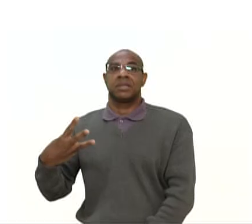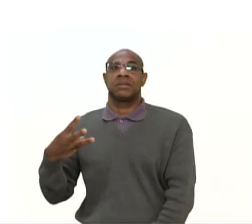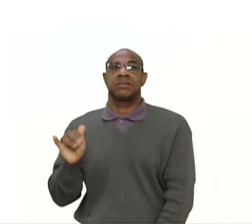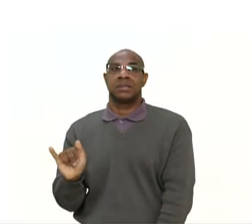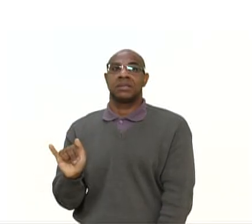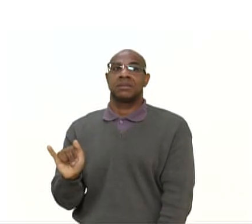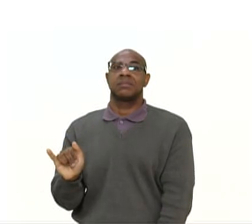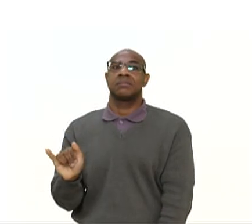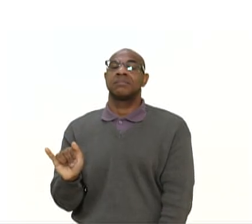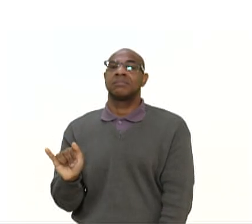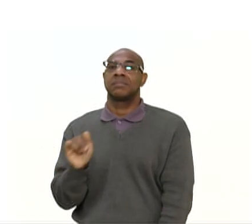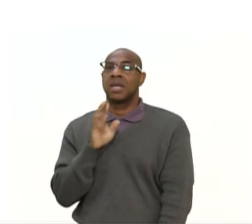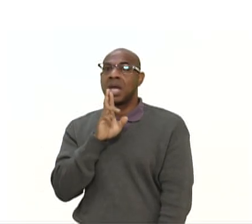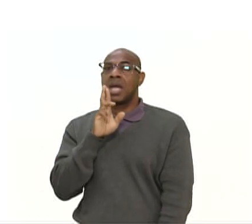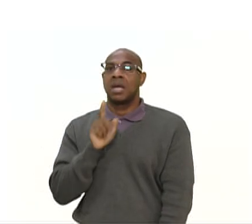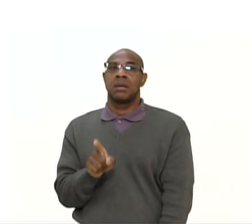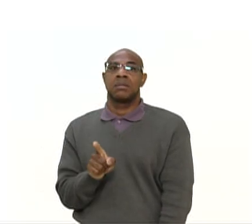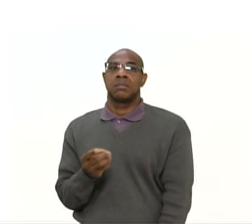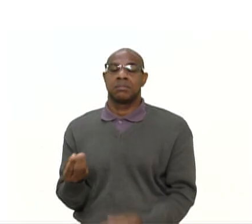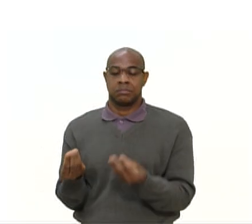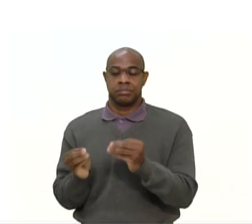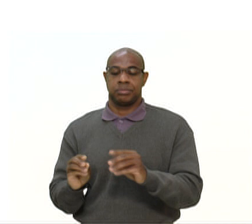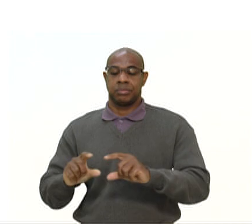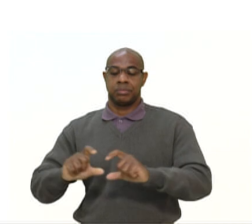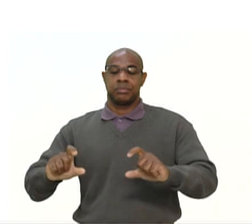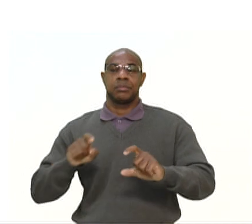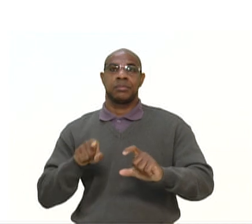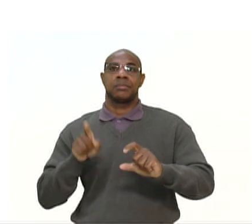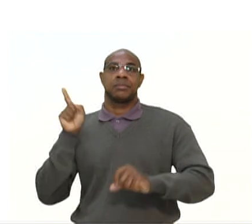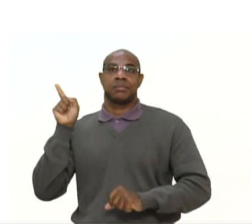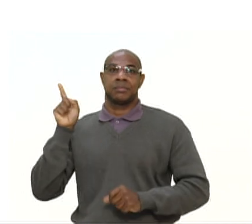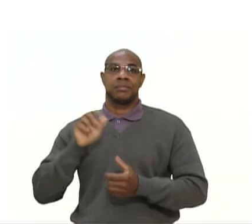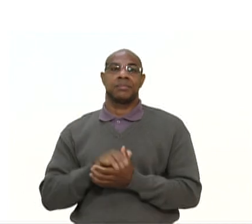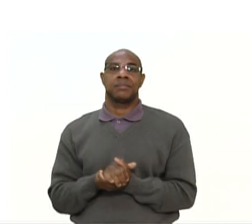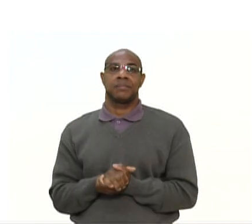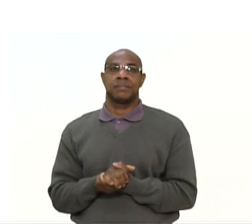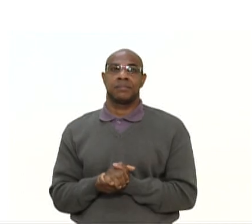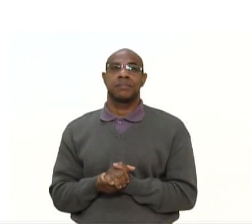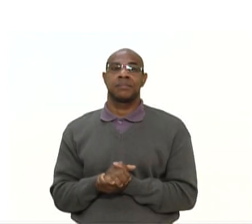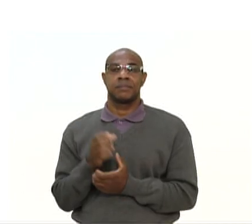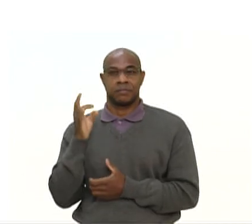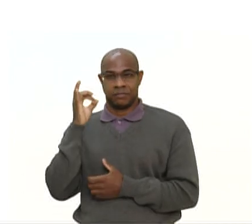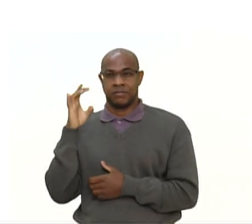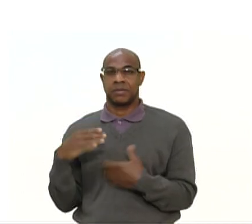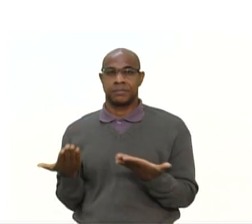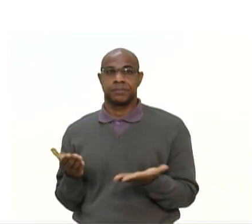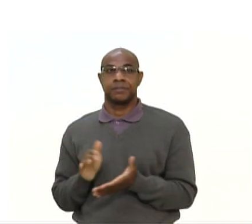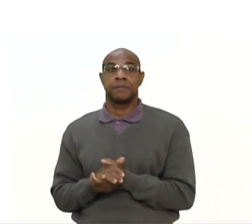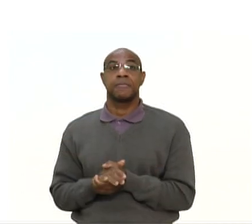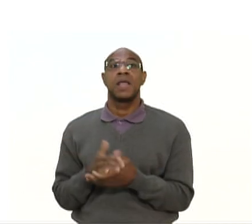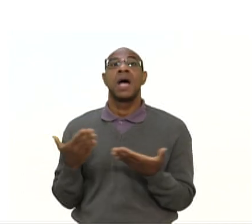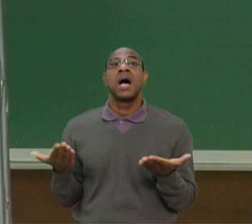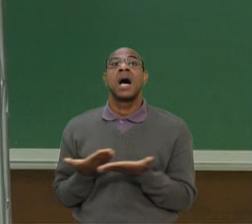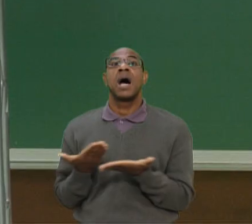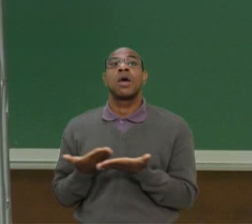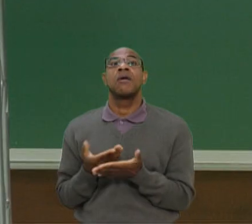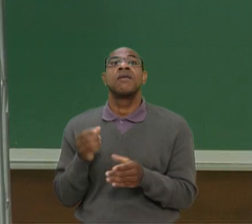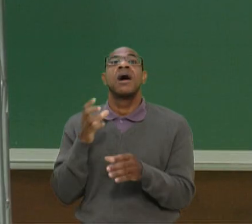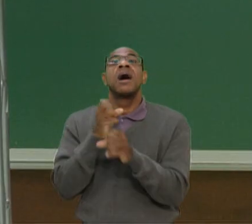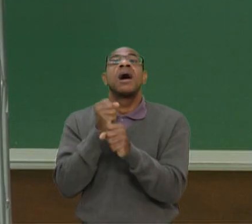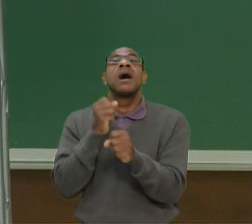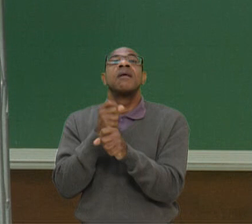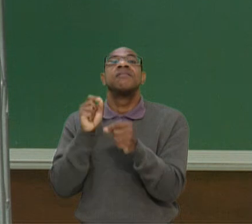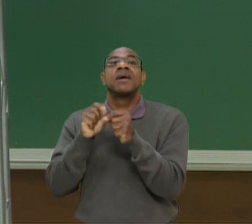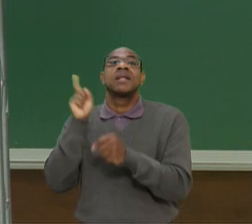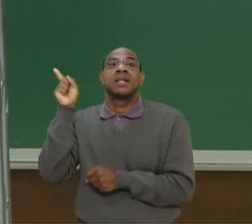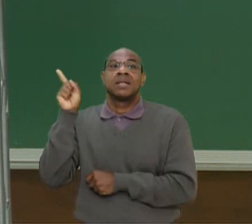resultado, esse número complexo, 4 mais 3i. Fácil, não é verdade? Agora a gente vai calcular